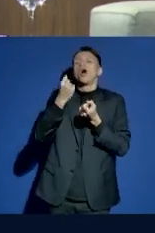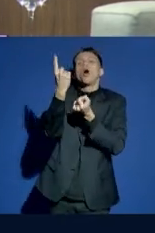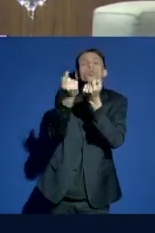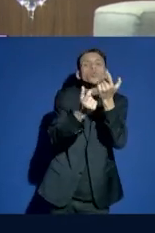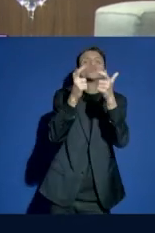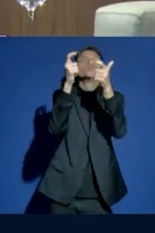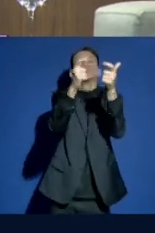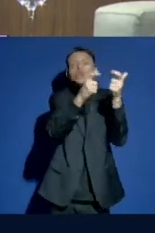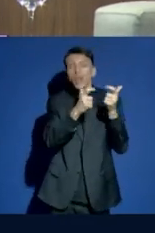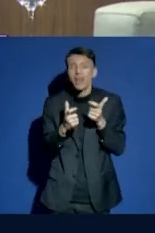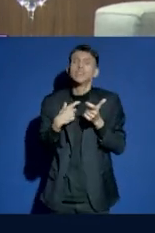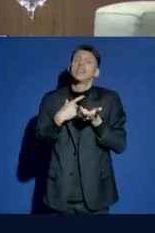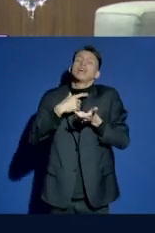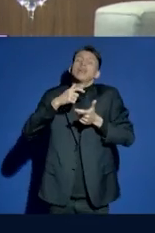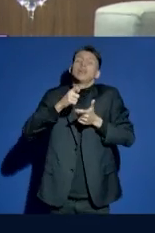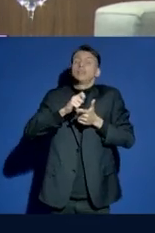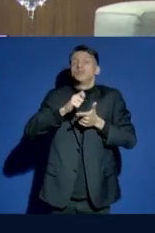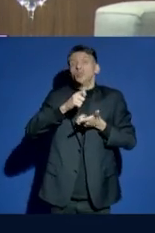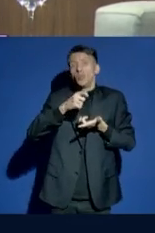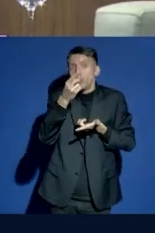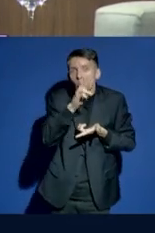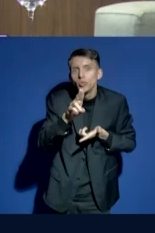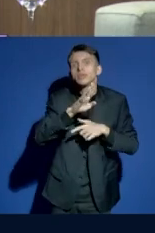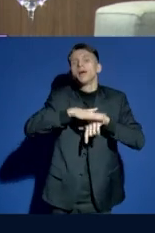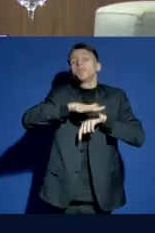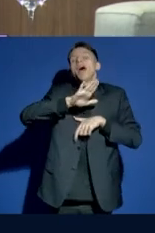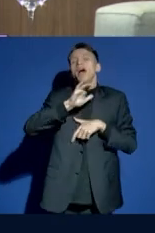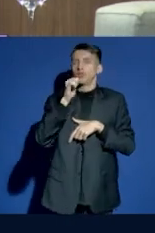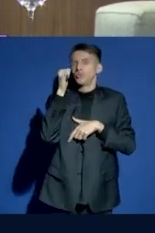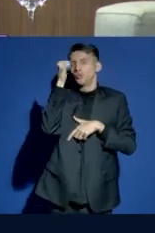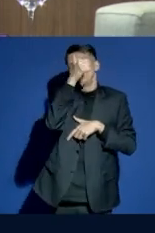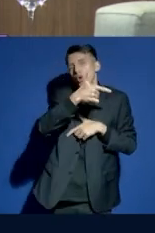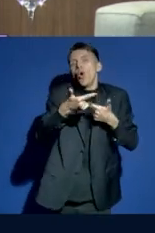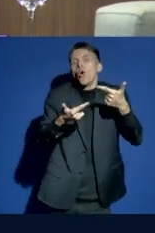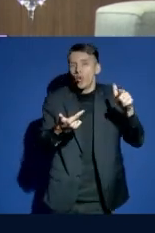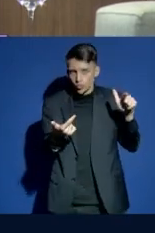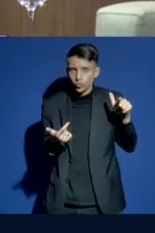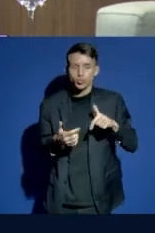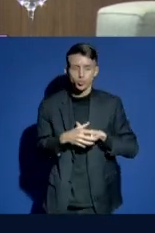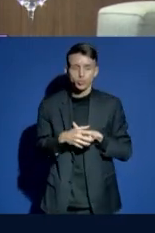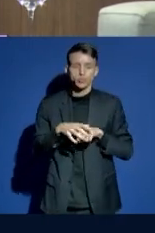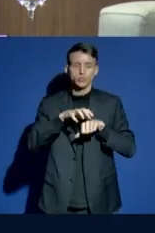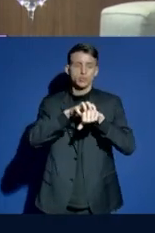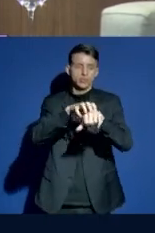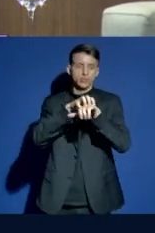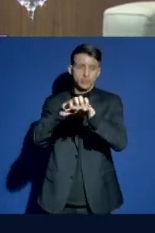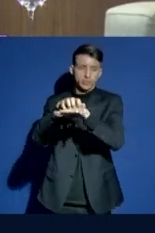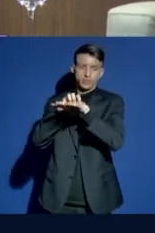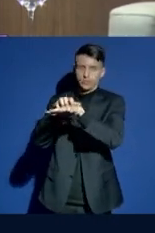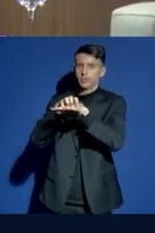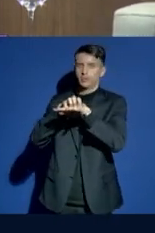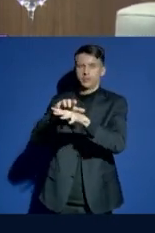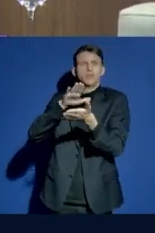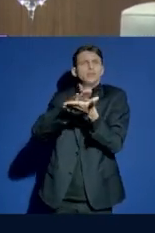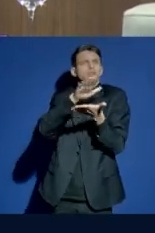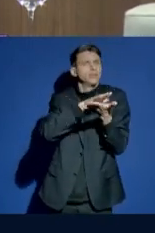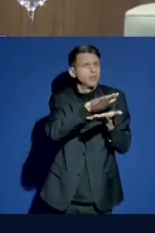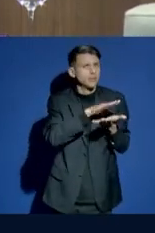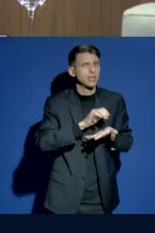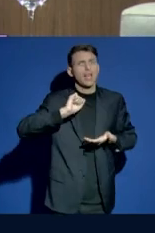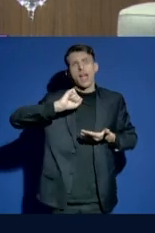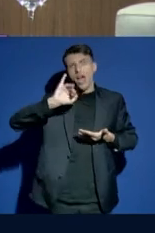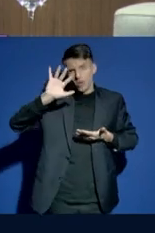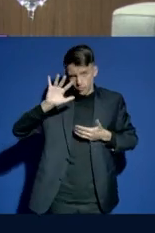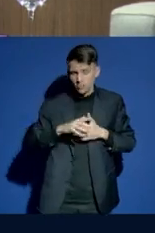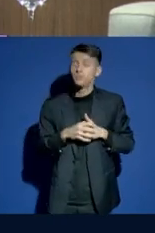transporte desse óleo diz que na própria térmica a diesel de sistemas isolados então com as tecnologias que nós temos hoje com